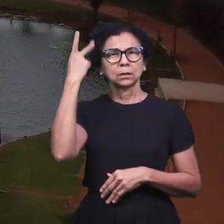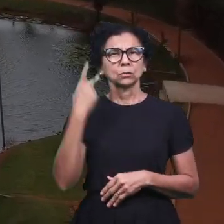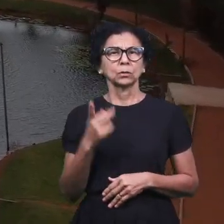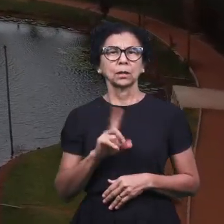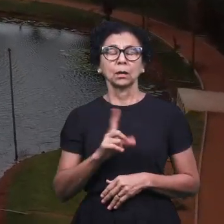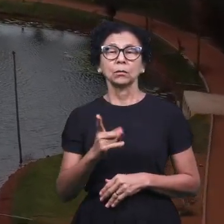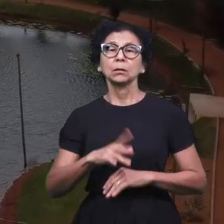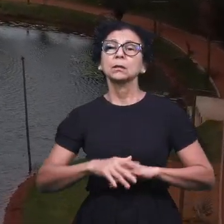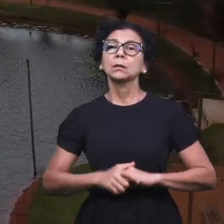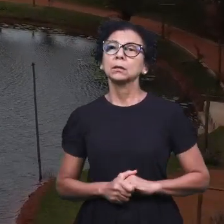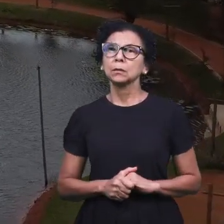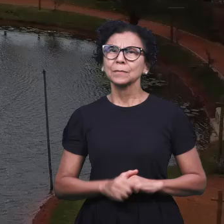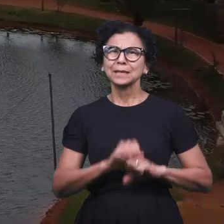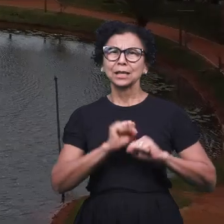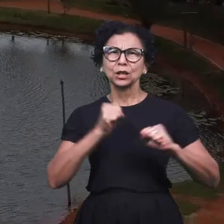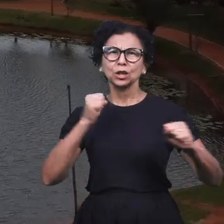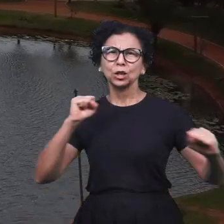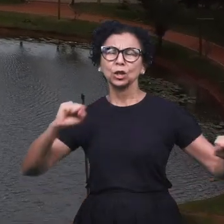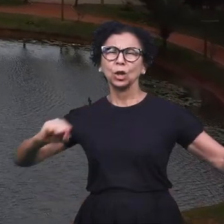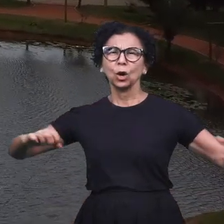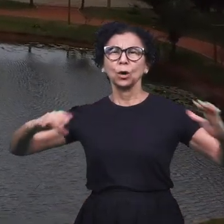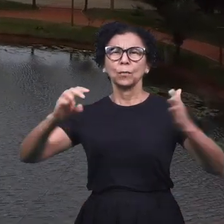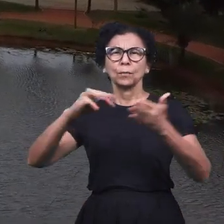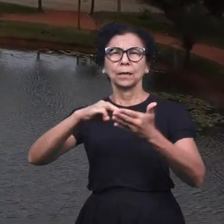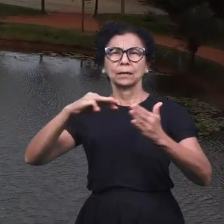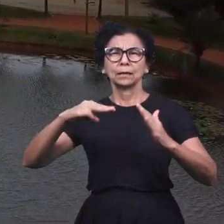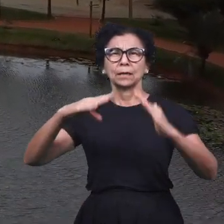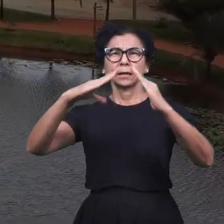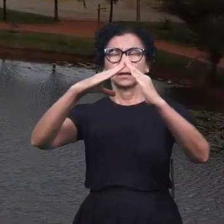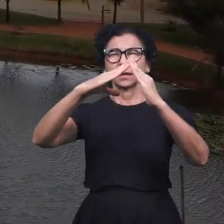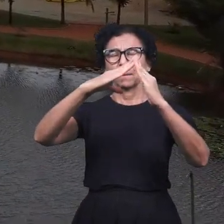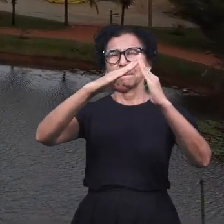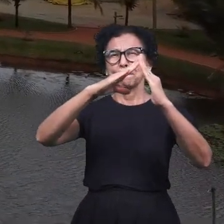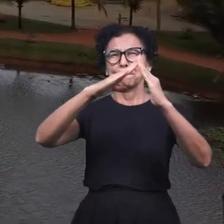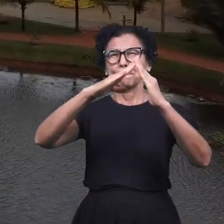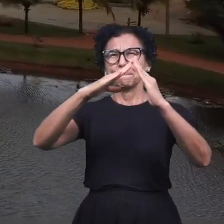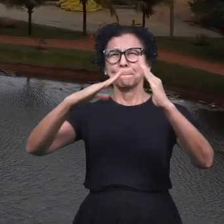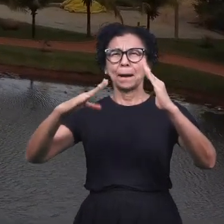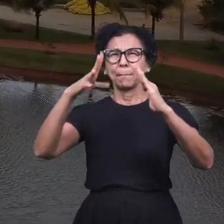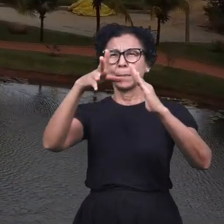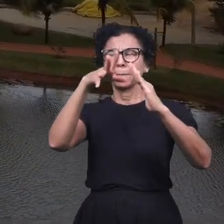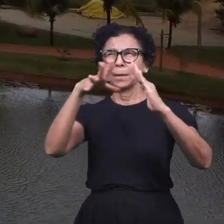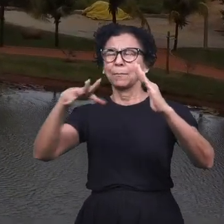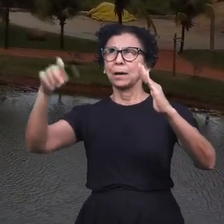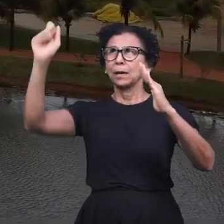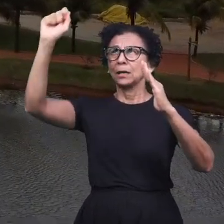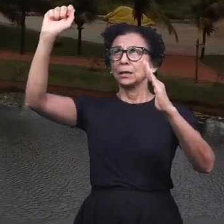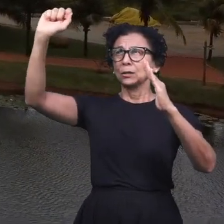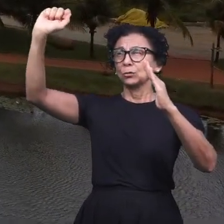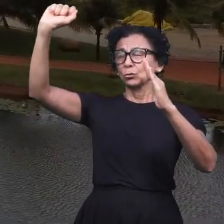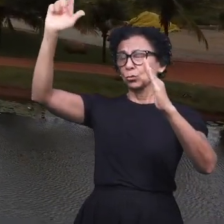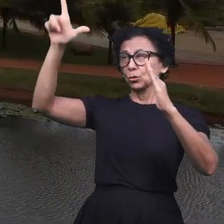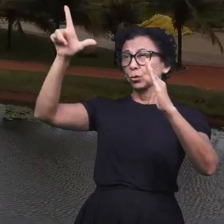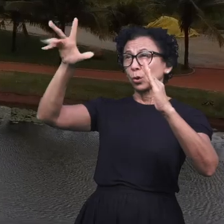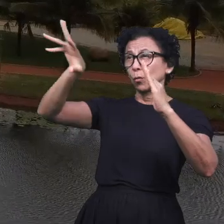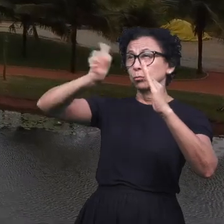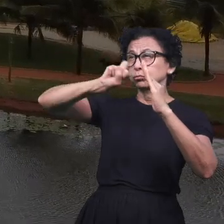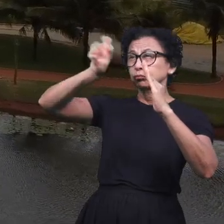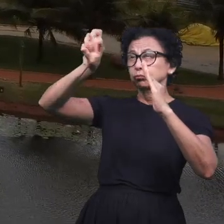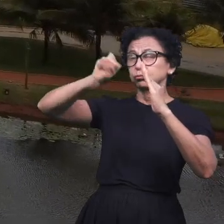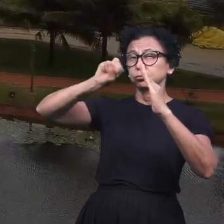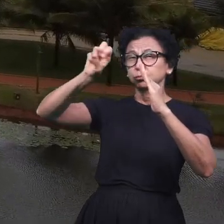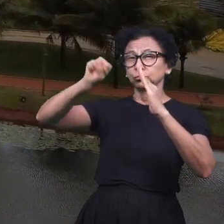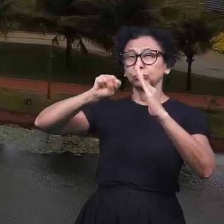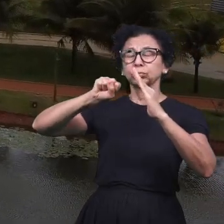a maior usina fotovoltaica da Igreja Cristã Maranata e gera aproximadamente 135 mil